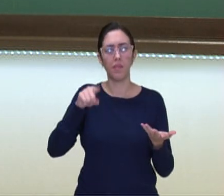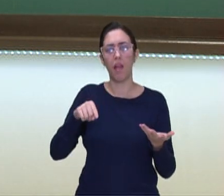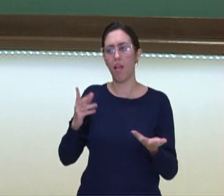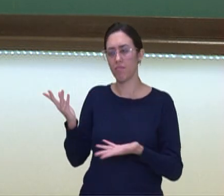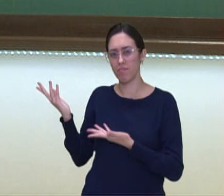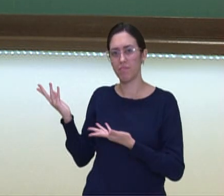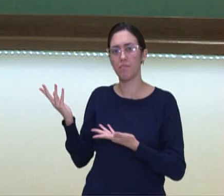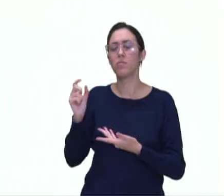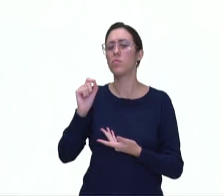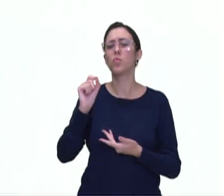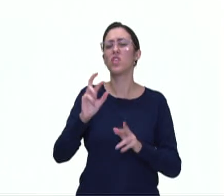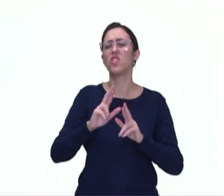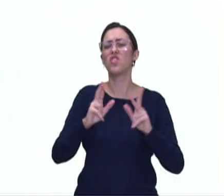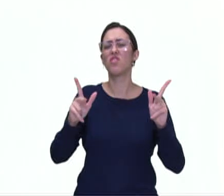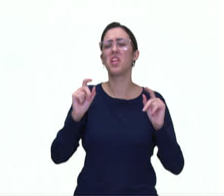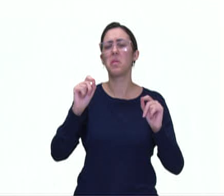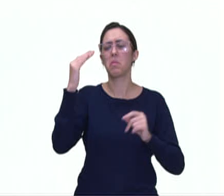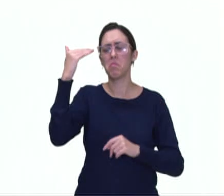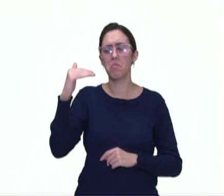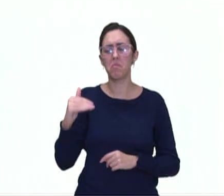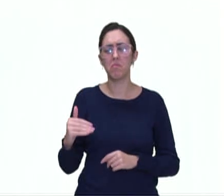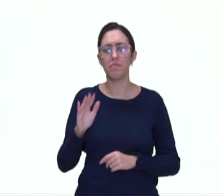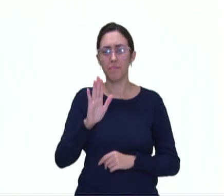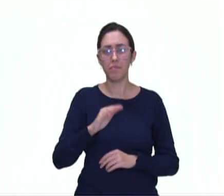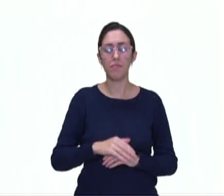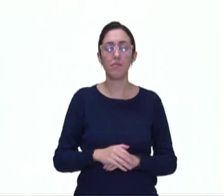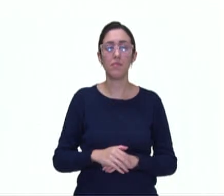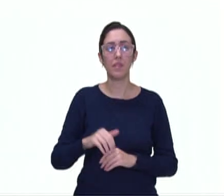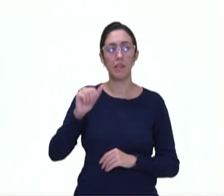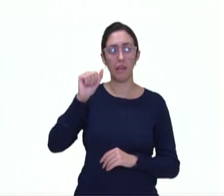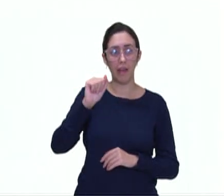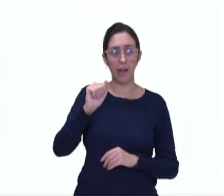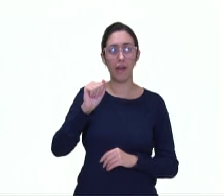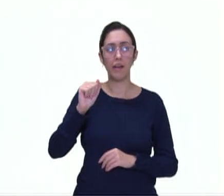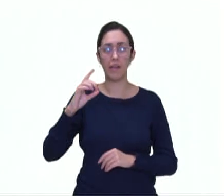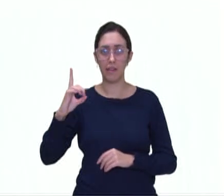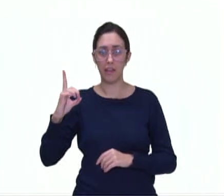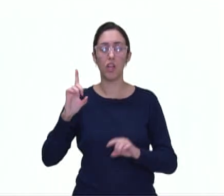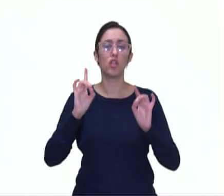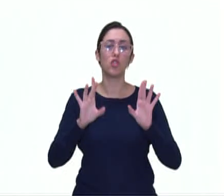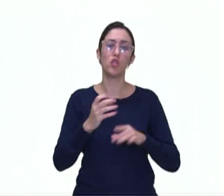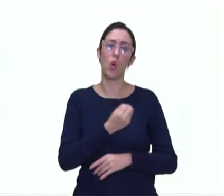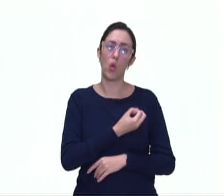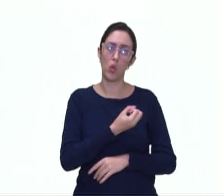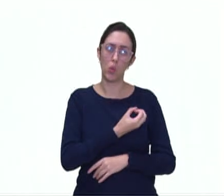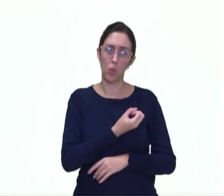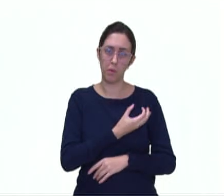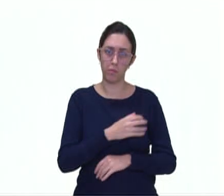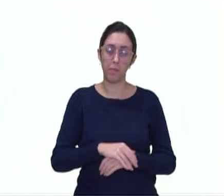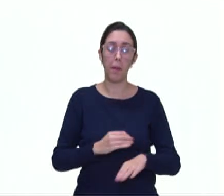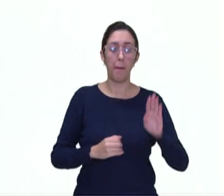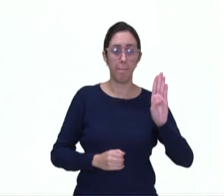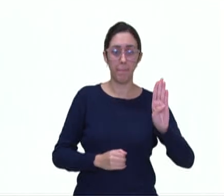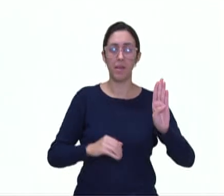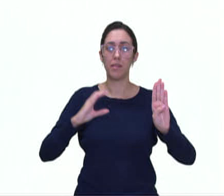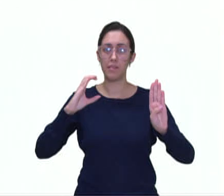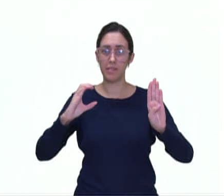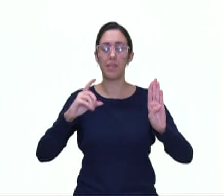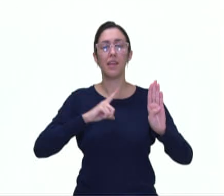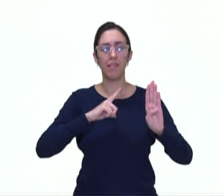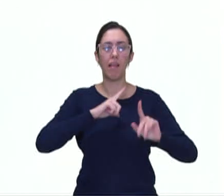é a diferença? Olha lá. As expressões A e D apresentam somente números e as expressões B e C apresentam letras e